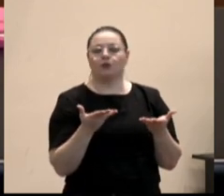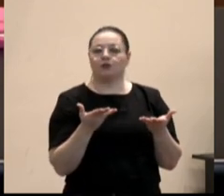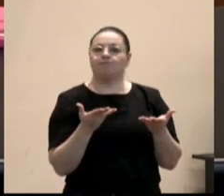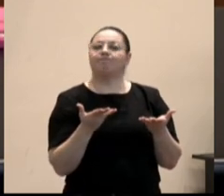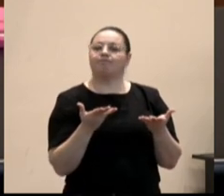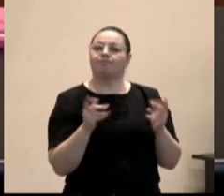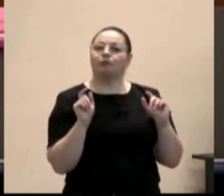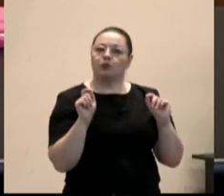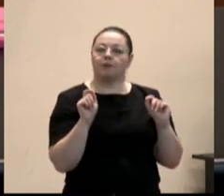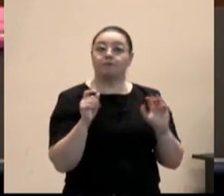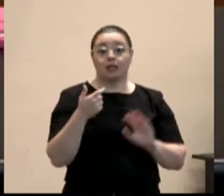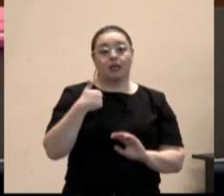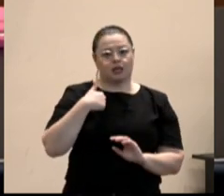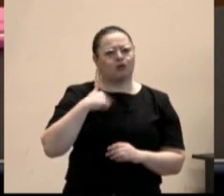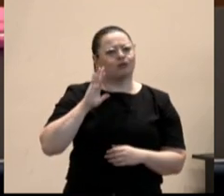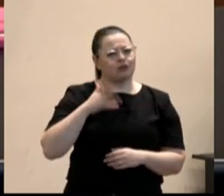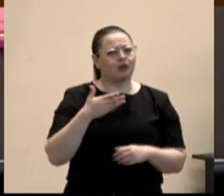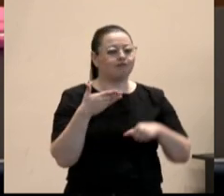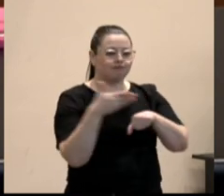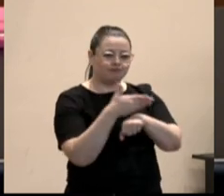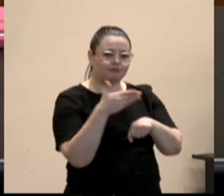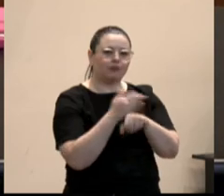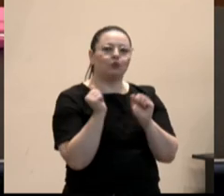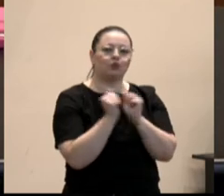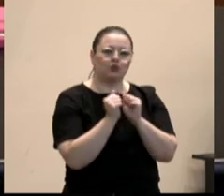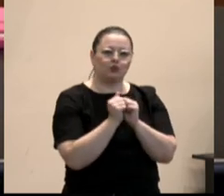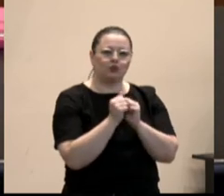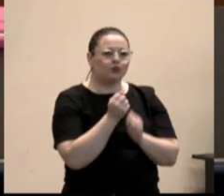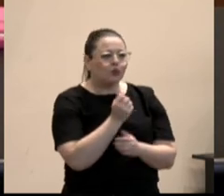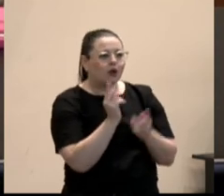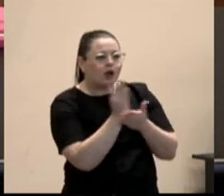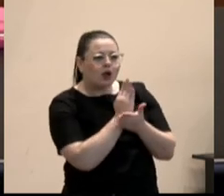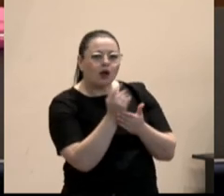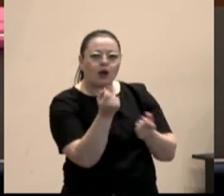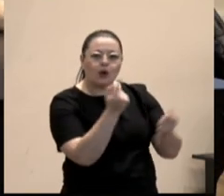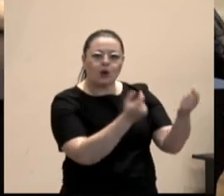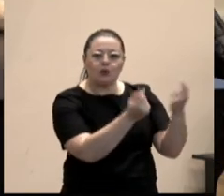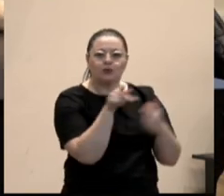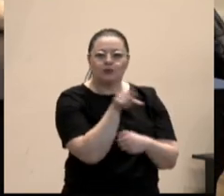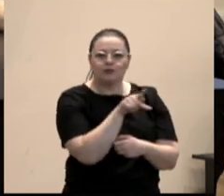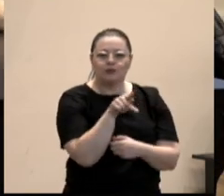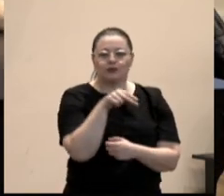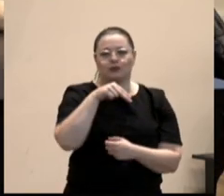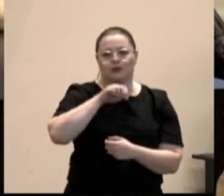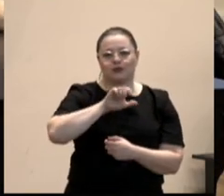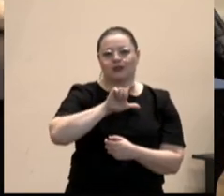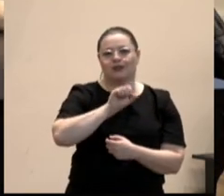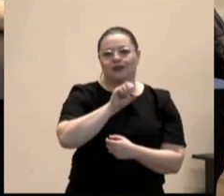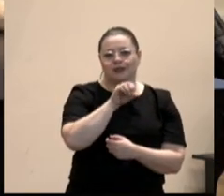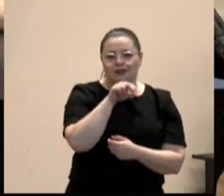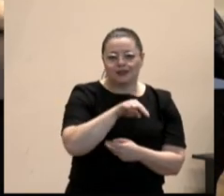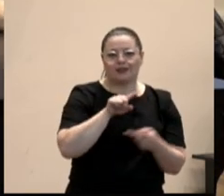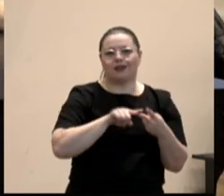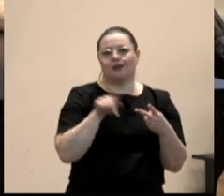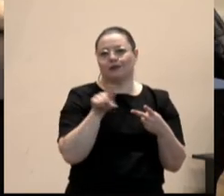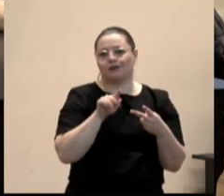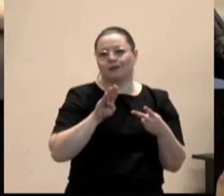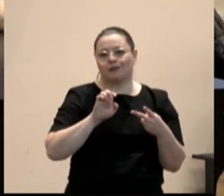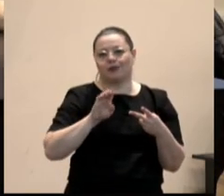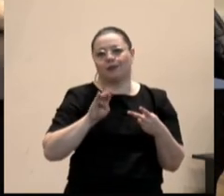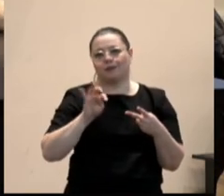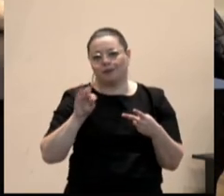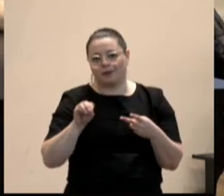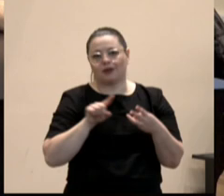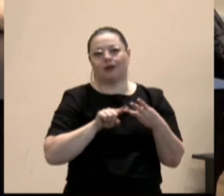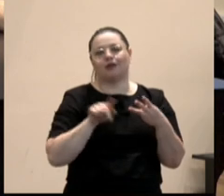eu participei juntamente com colegas aqui presentes, professor Nelson, professor Bebeto, professora Giovana, professor